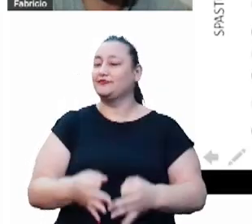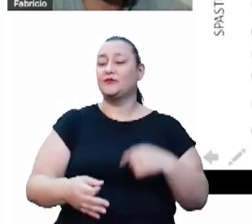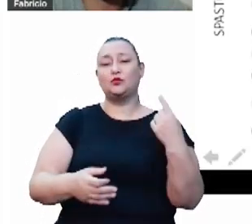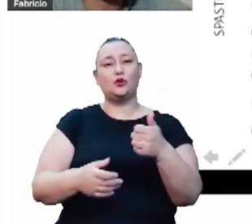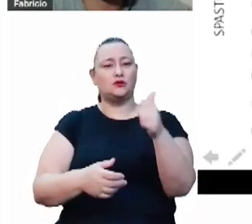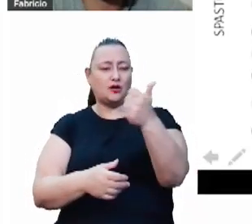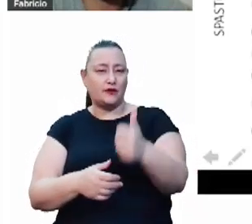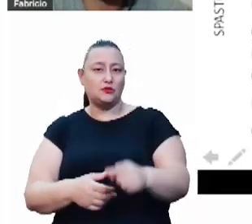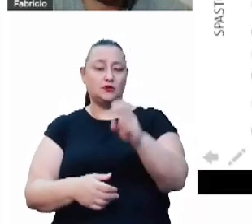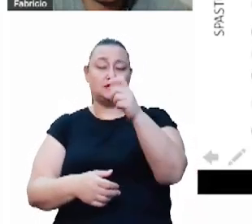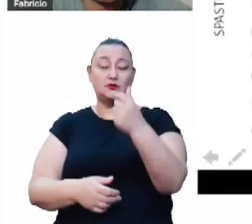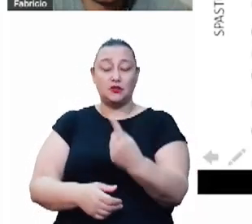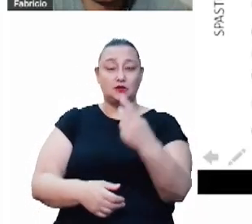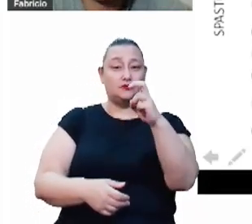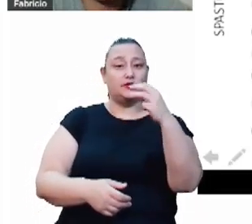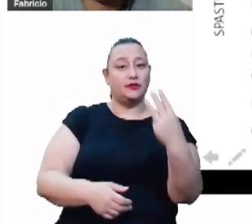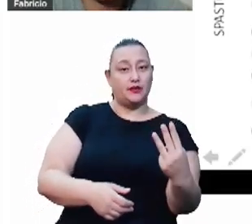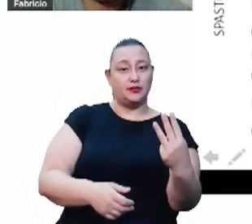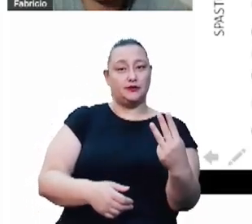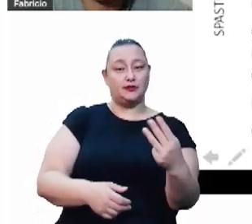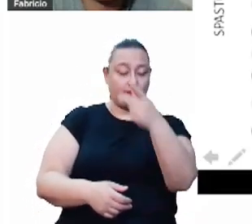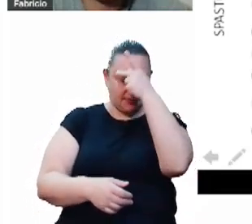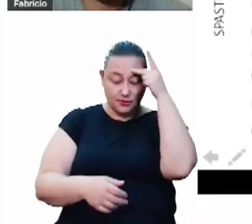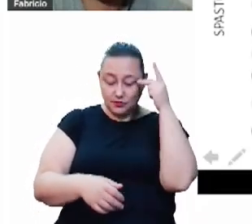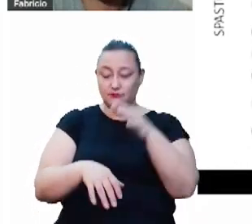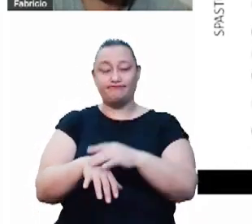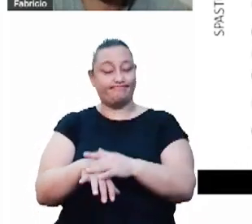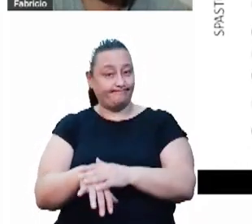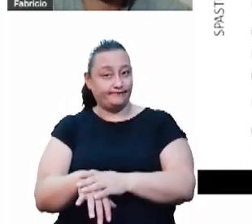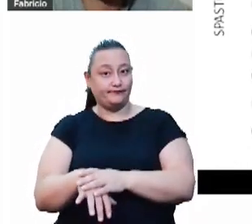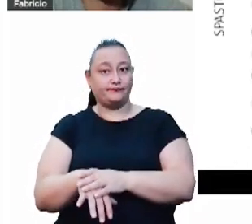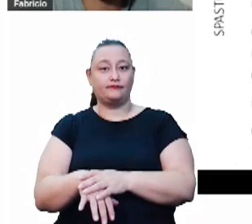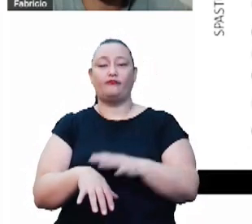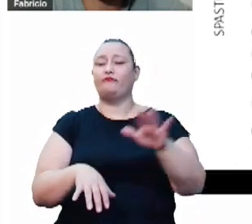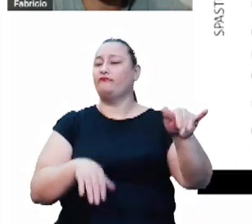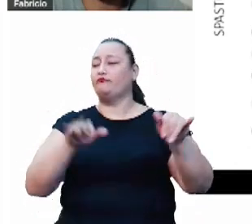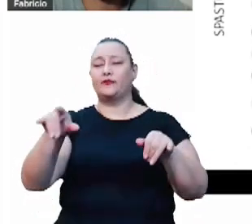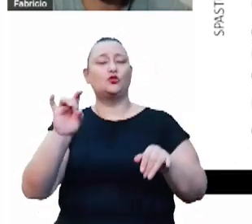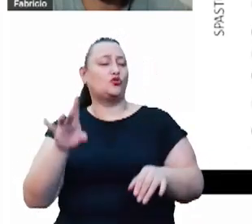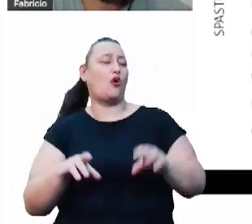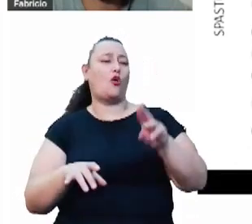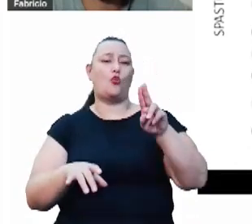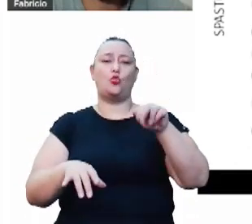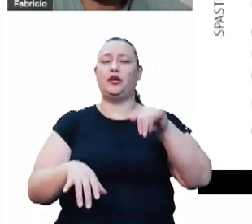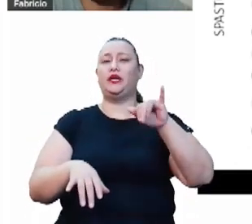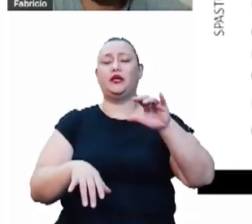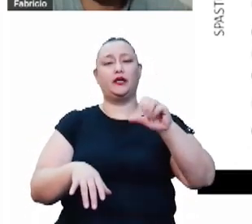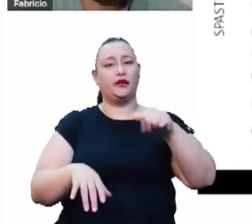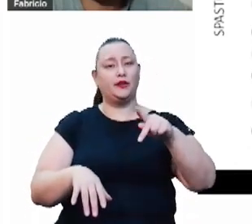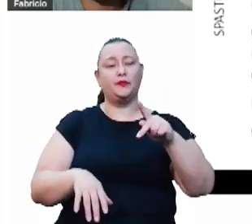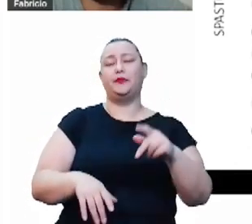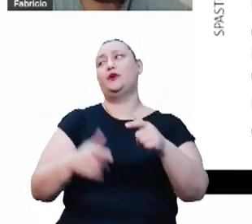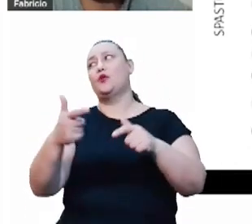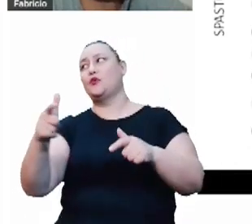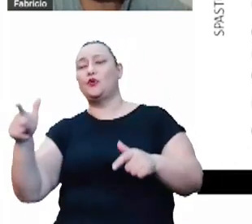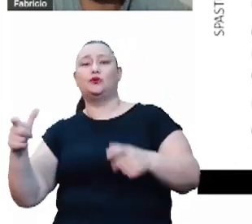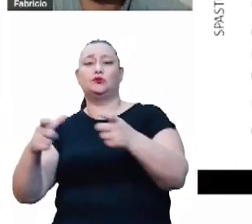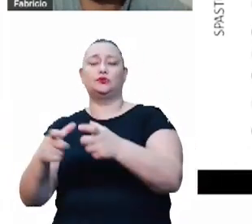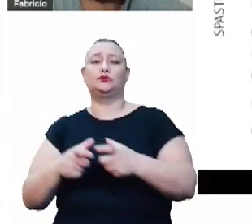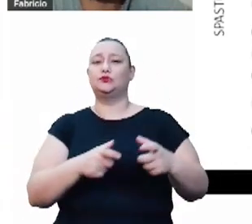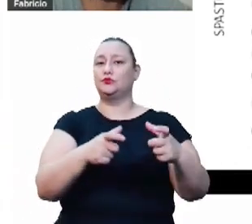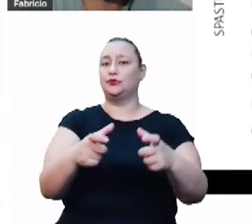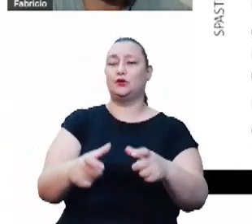avaliou 153 pacientes do ambulatório, seja só da Unicamp, teve alguns pacientes que foram